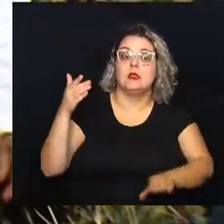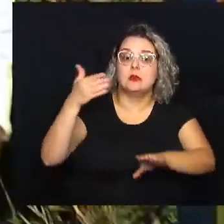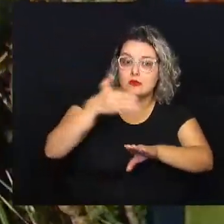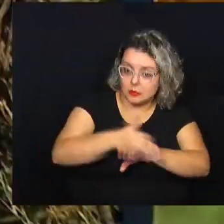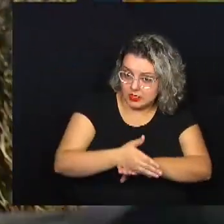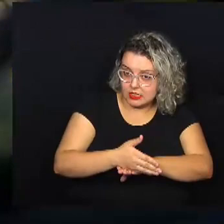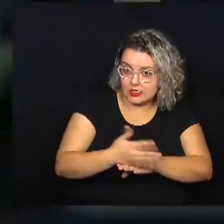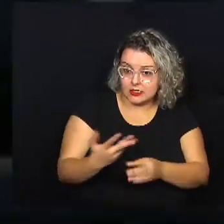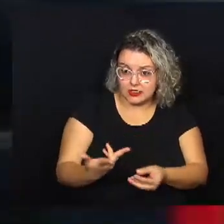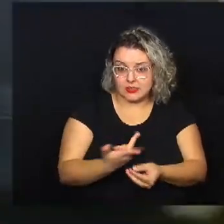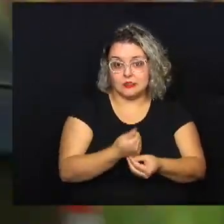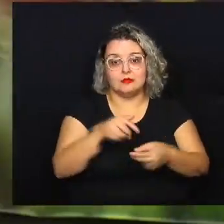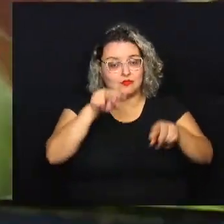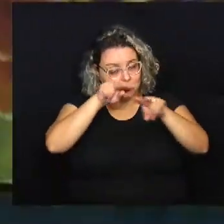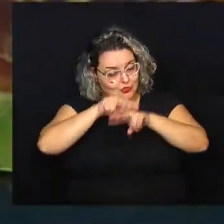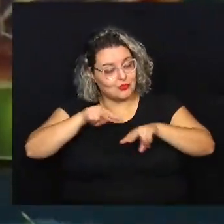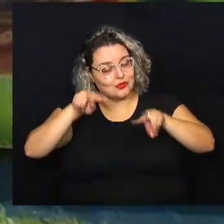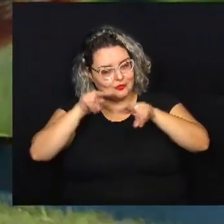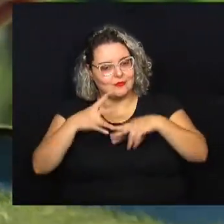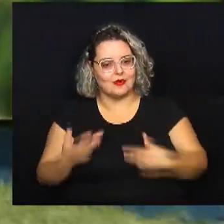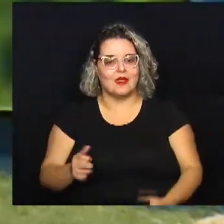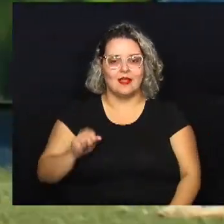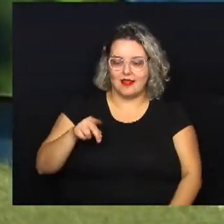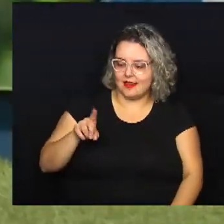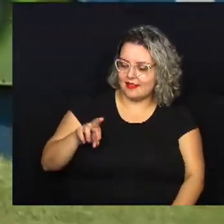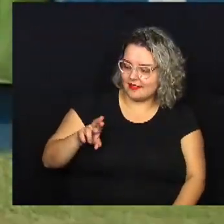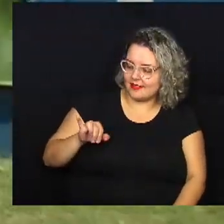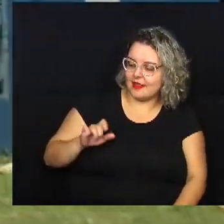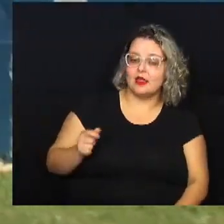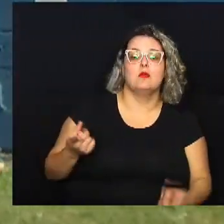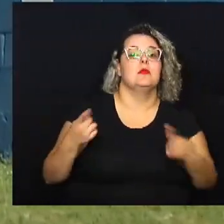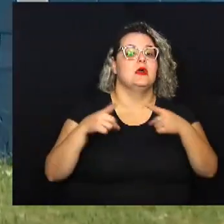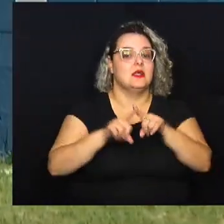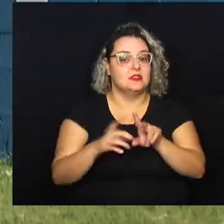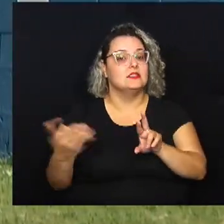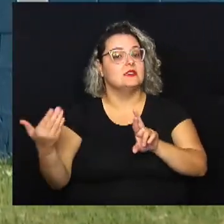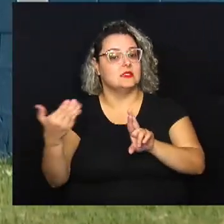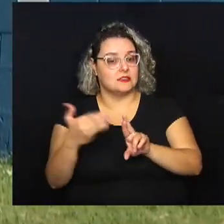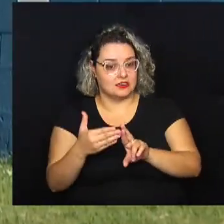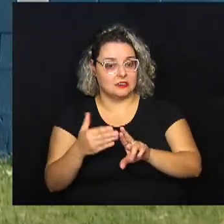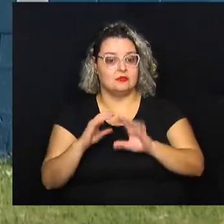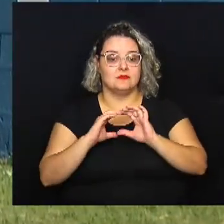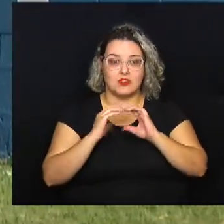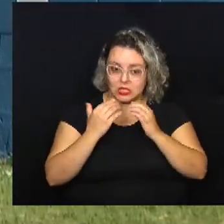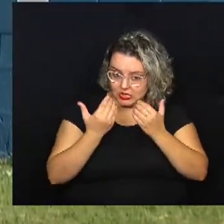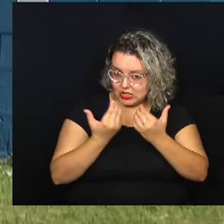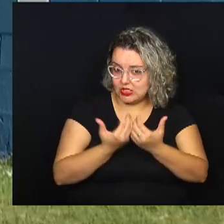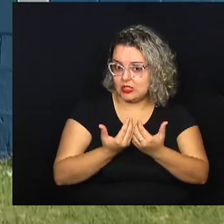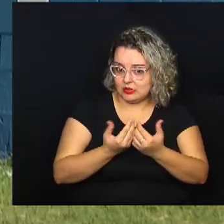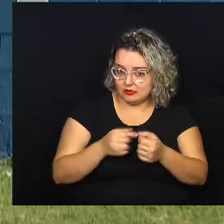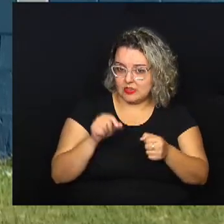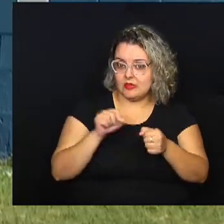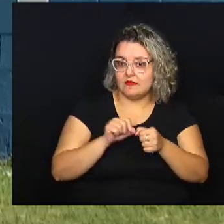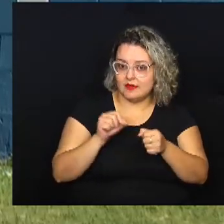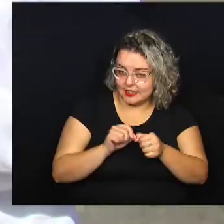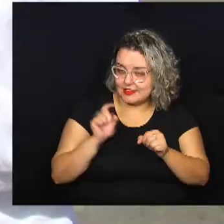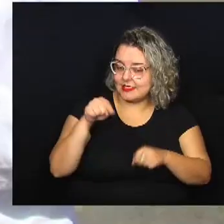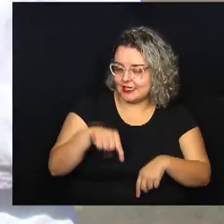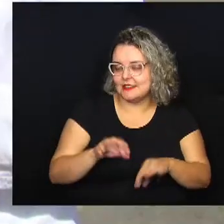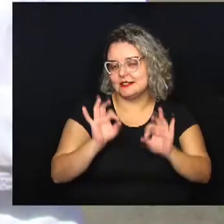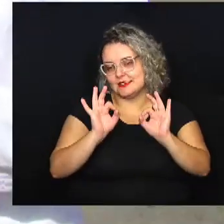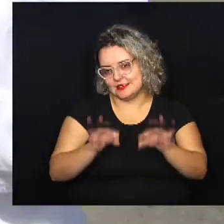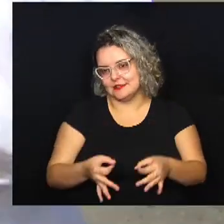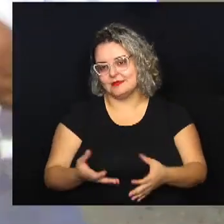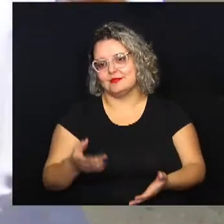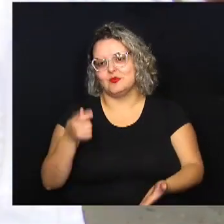da artista visual Andréia Mendes, parceira e representante das comunidades para a realização desse projeto.